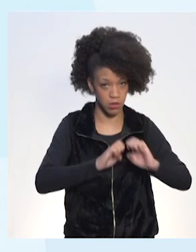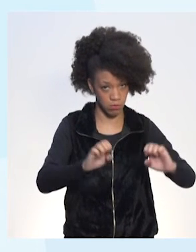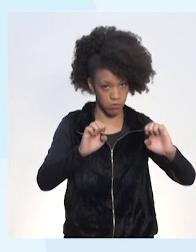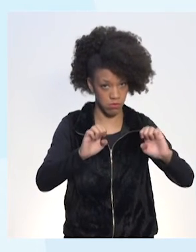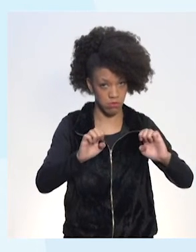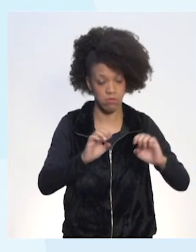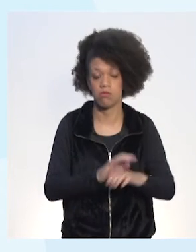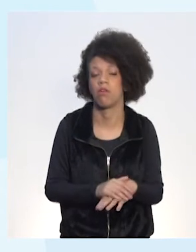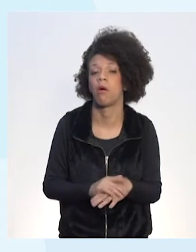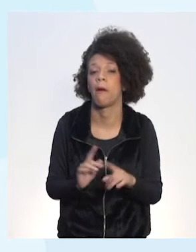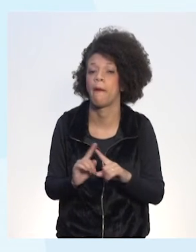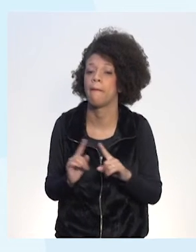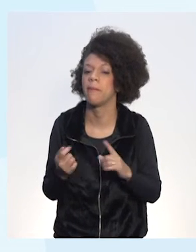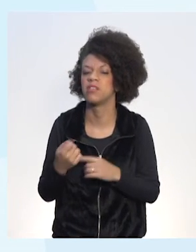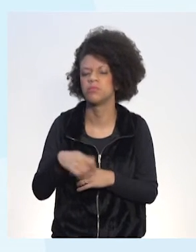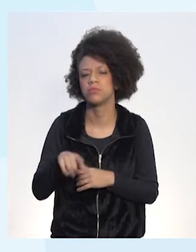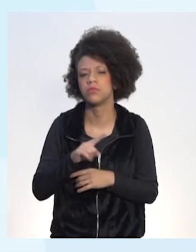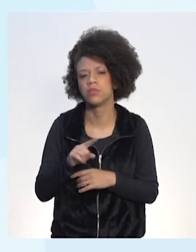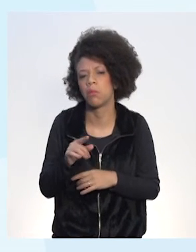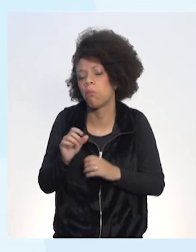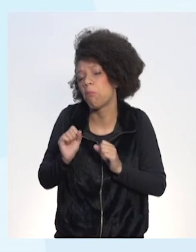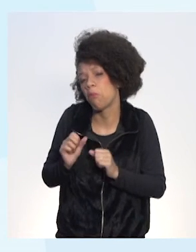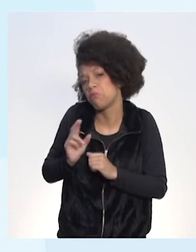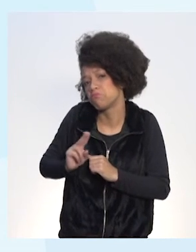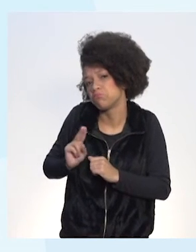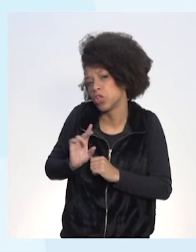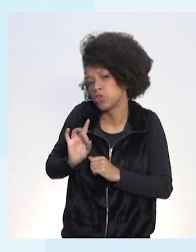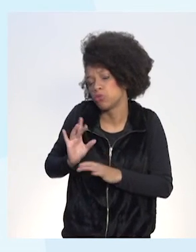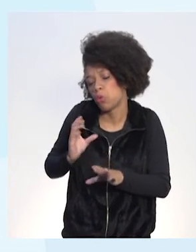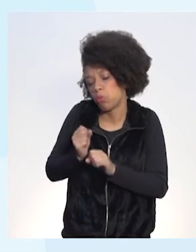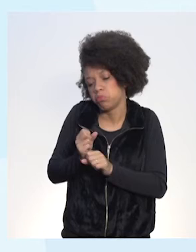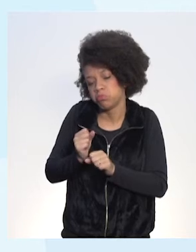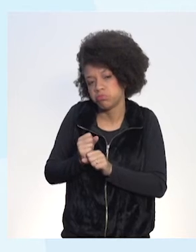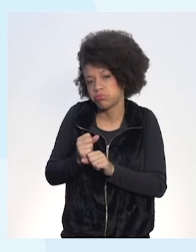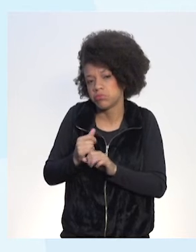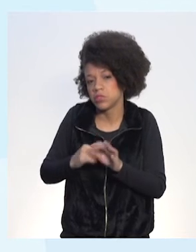não necessariamente. Eu posso só usar a ideia da soma e da